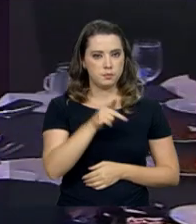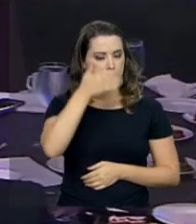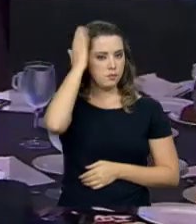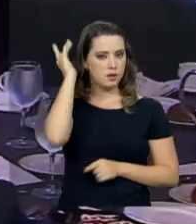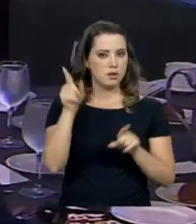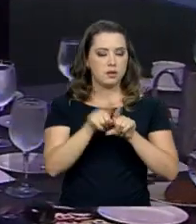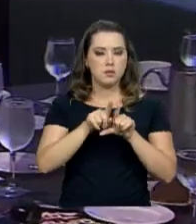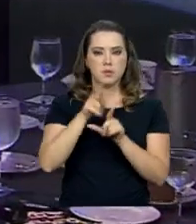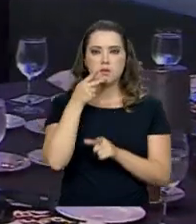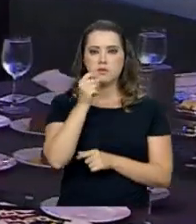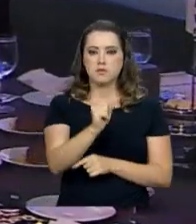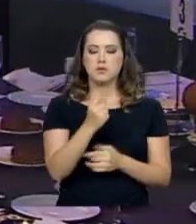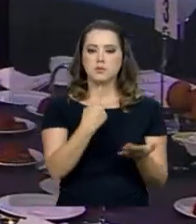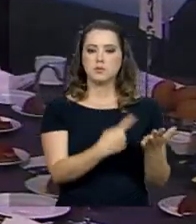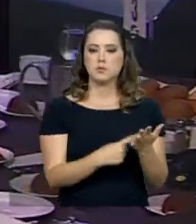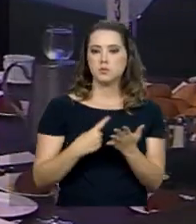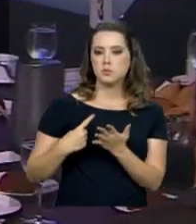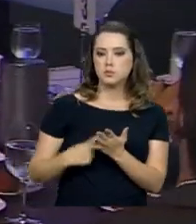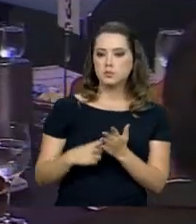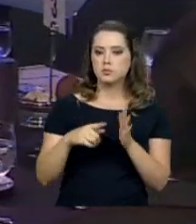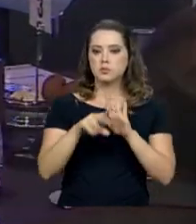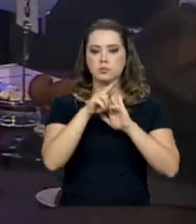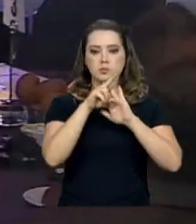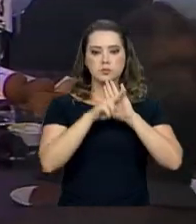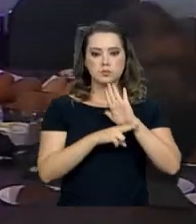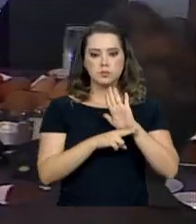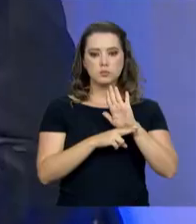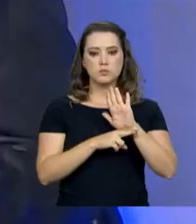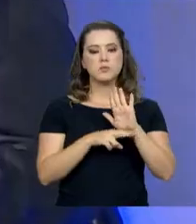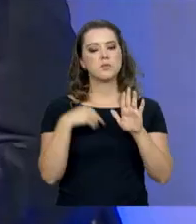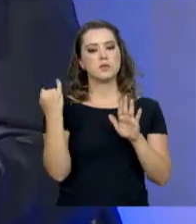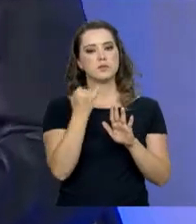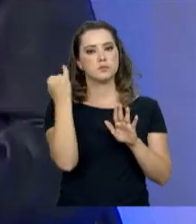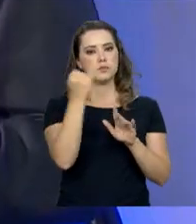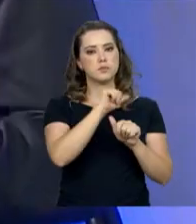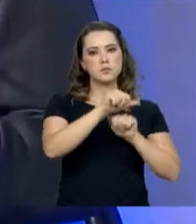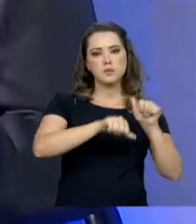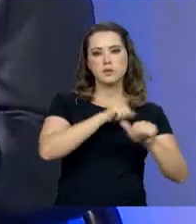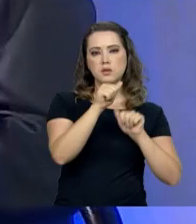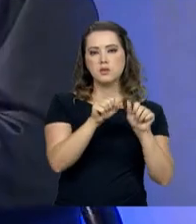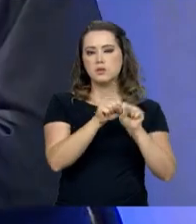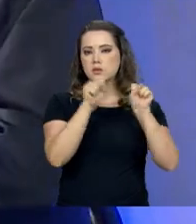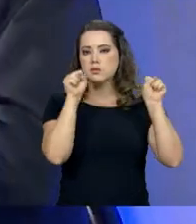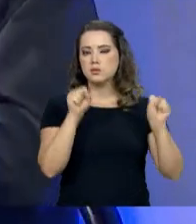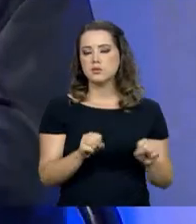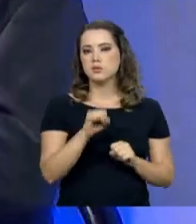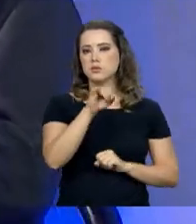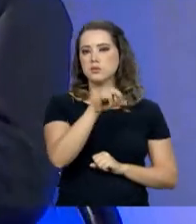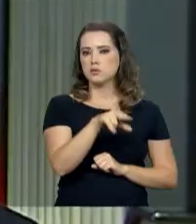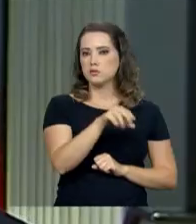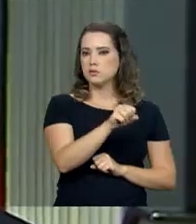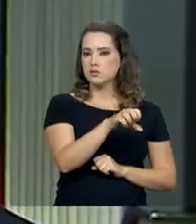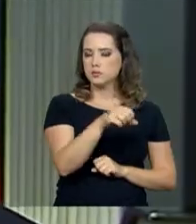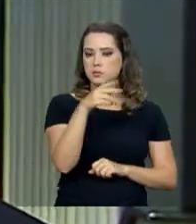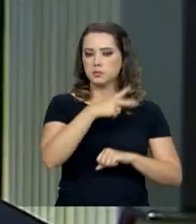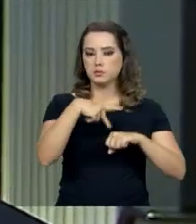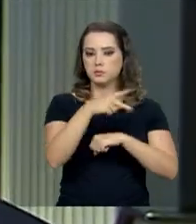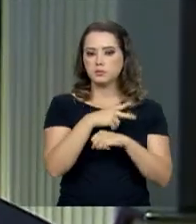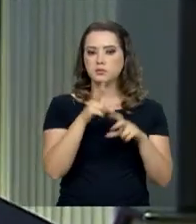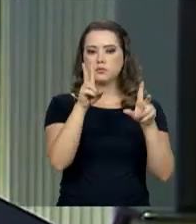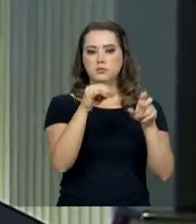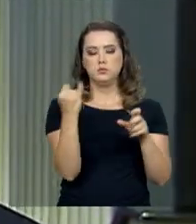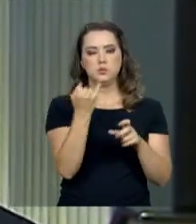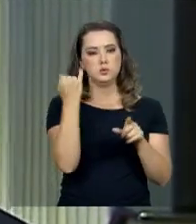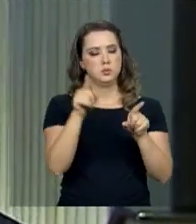Temer também falou sobre a agenda de reformas e a importância de mudanças no sistema de previdência do país. Tema